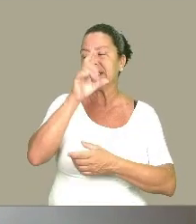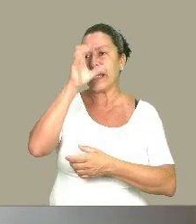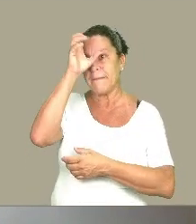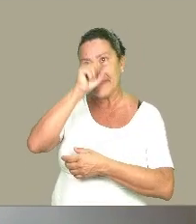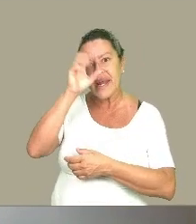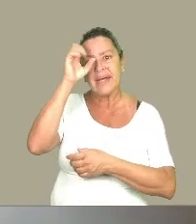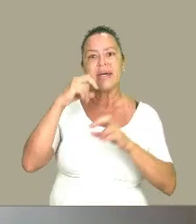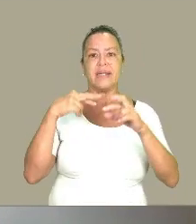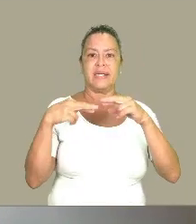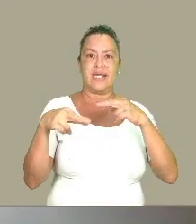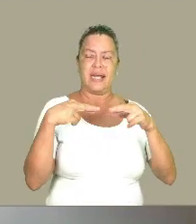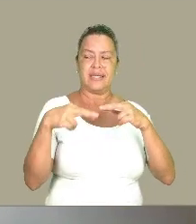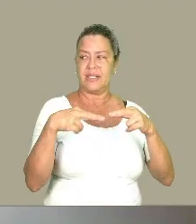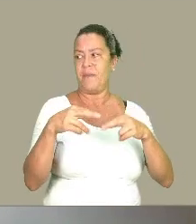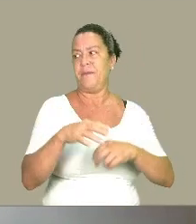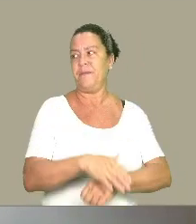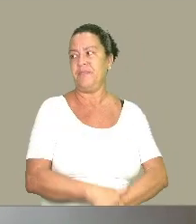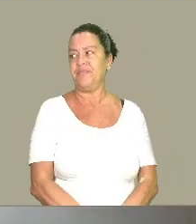essa relação.